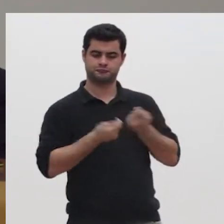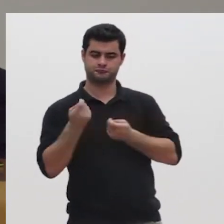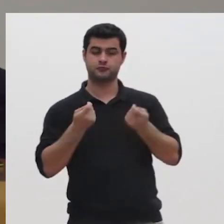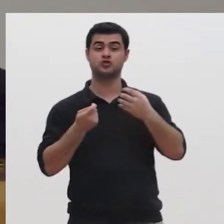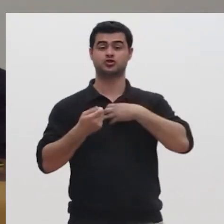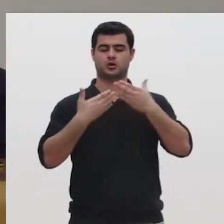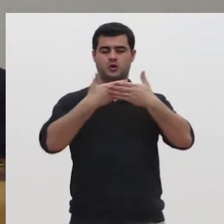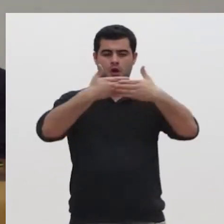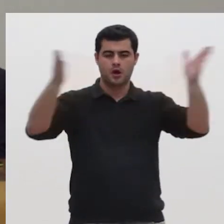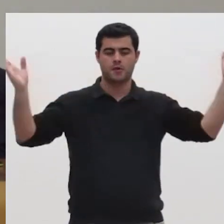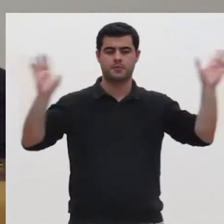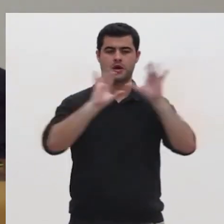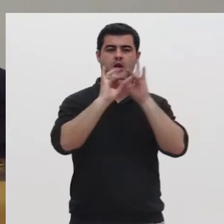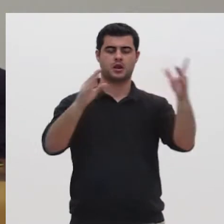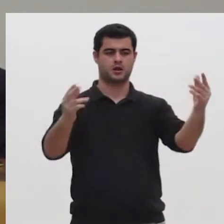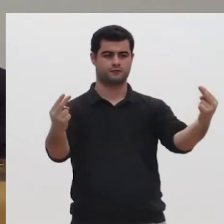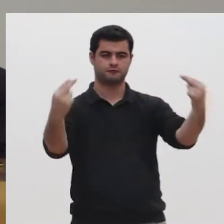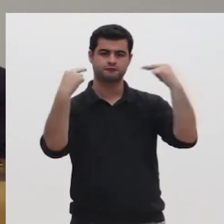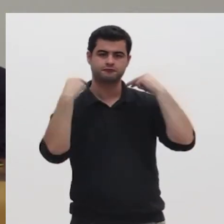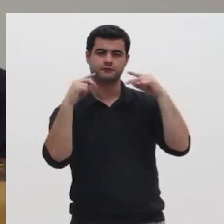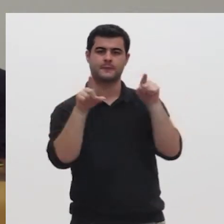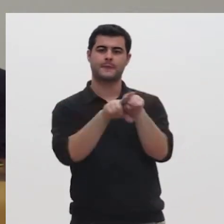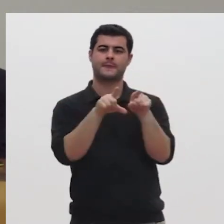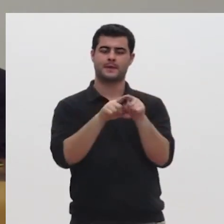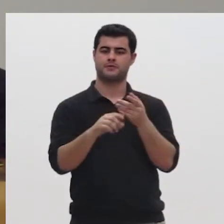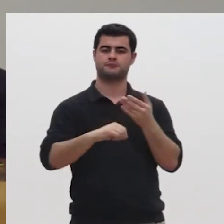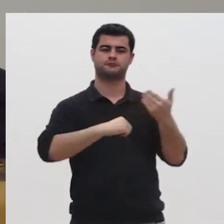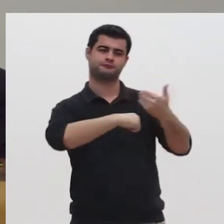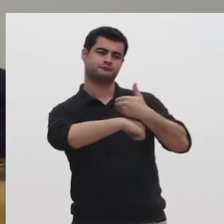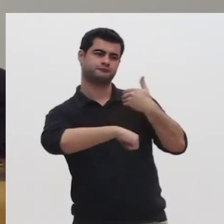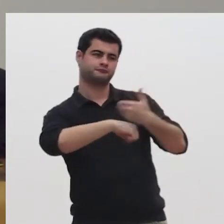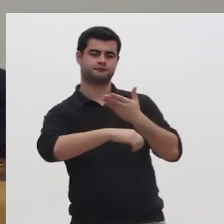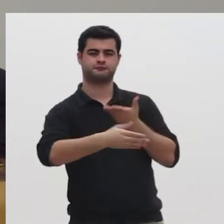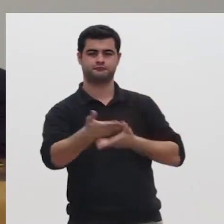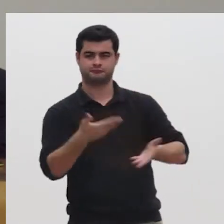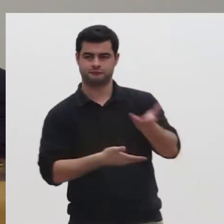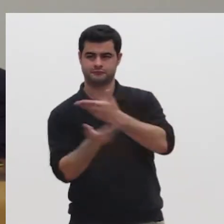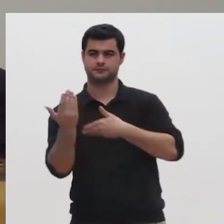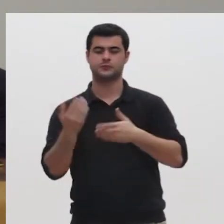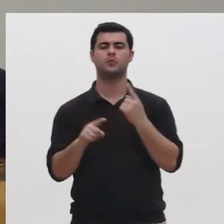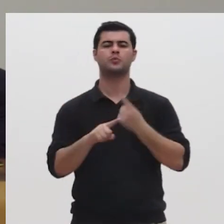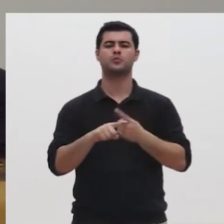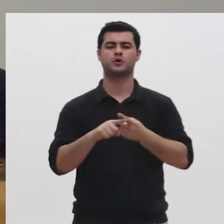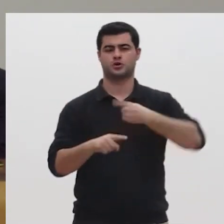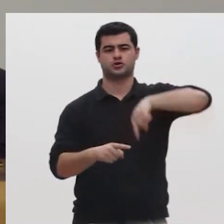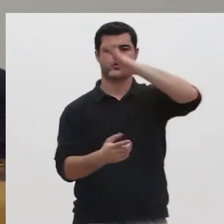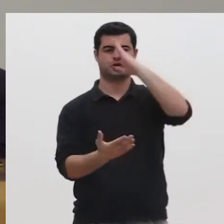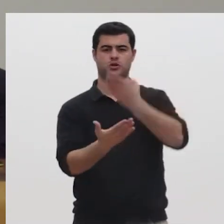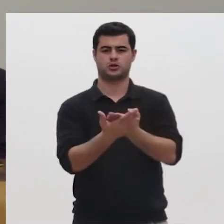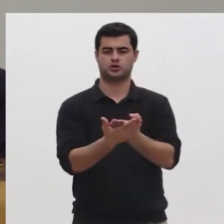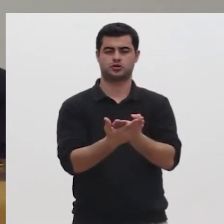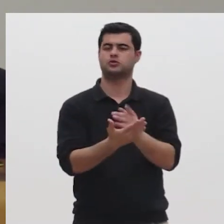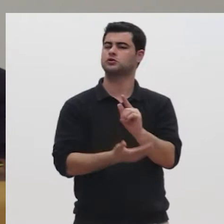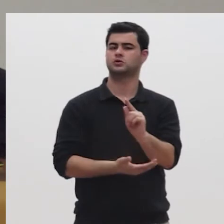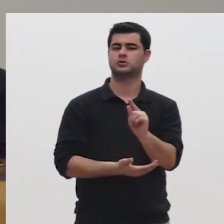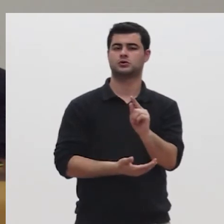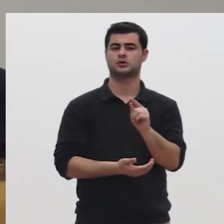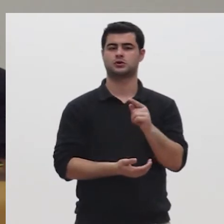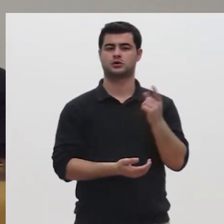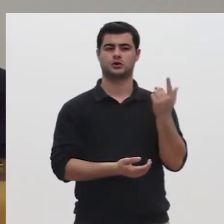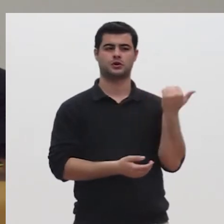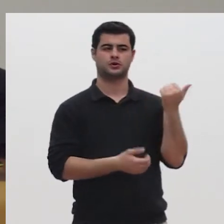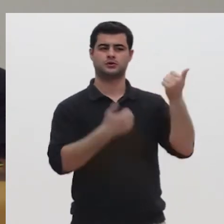aberta, transparente e participativa. Por que nós estamos fazendo isso? Porque nós acreditamos, como disse o nosso